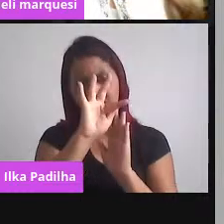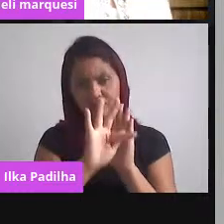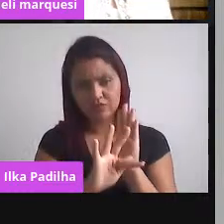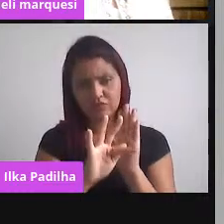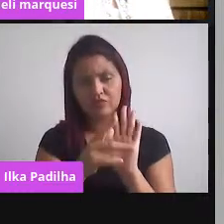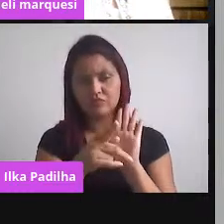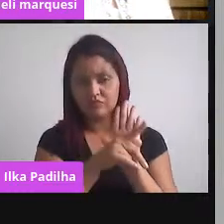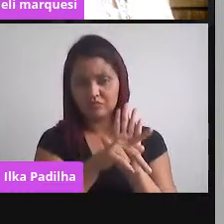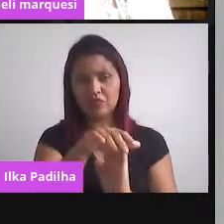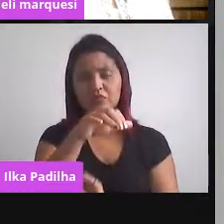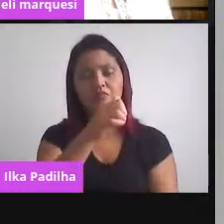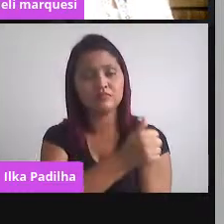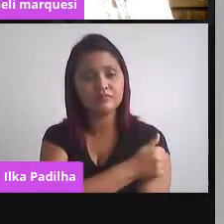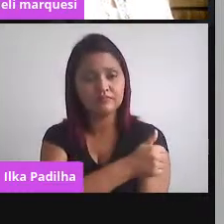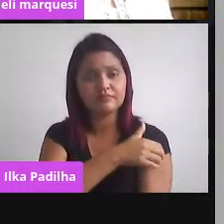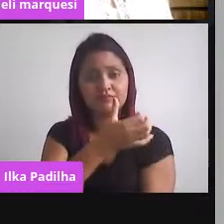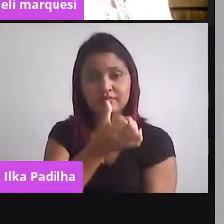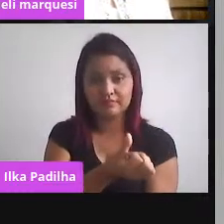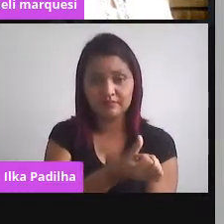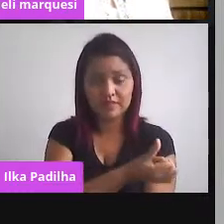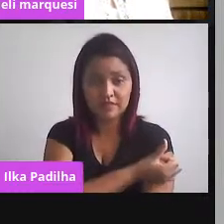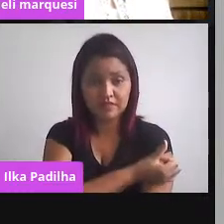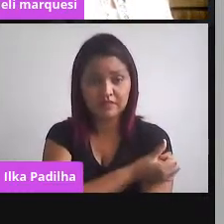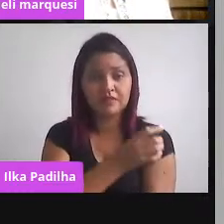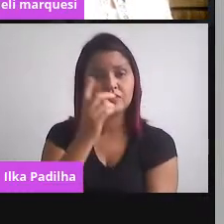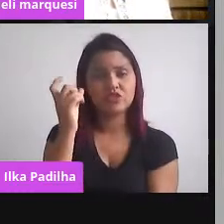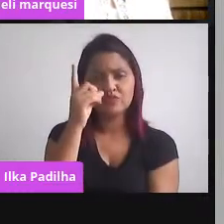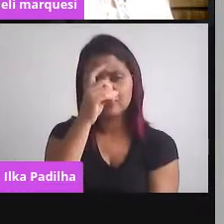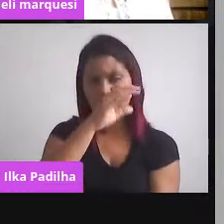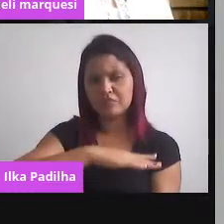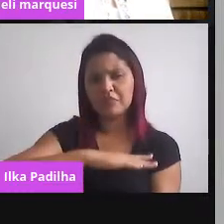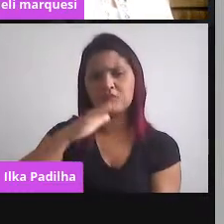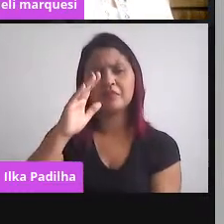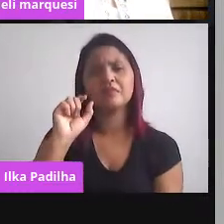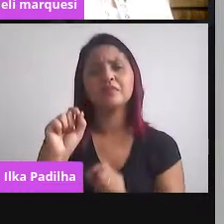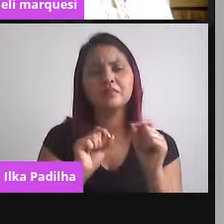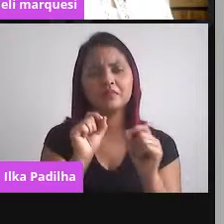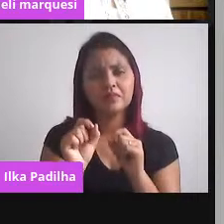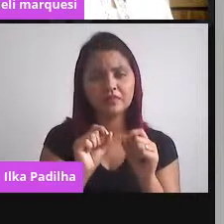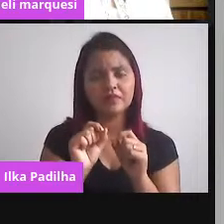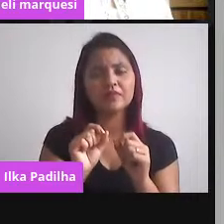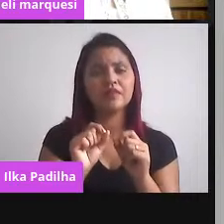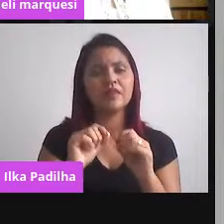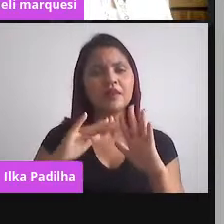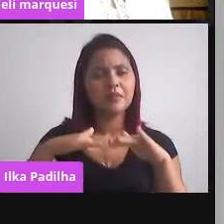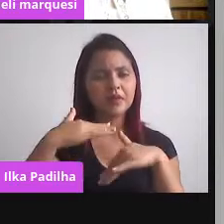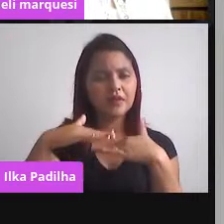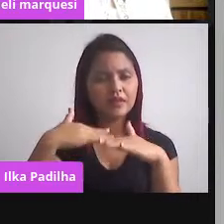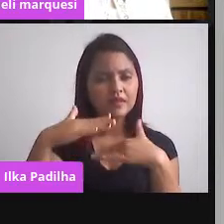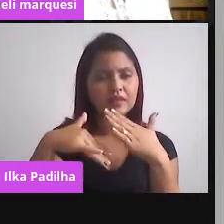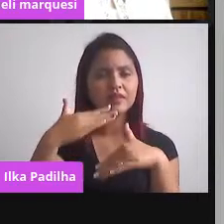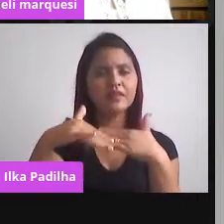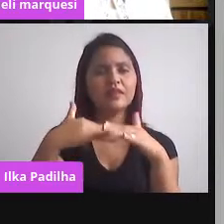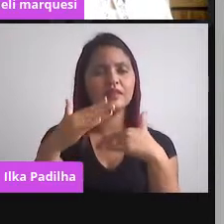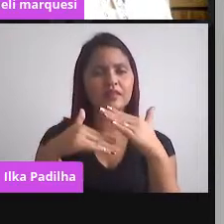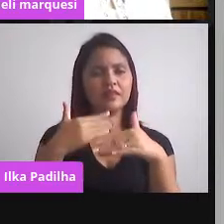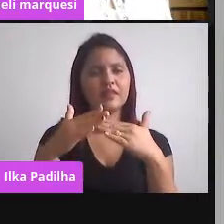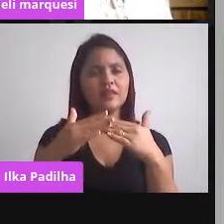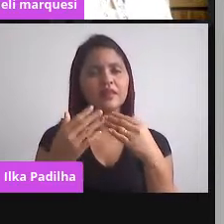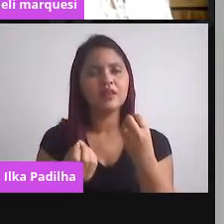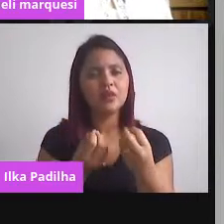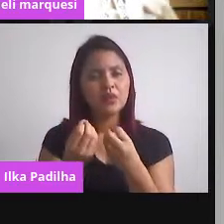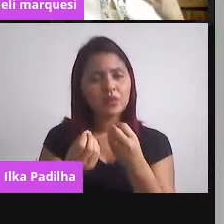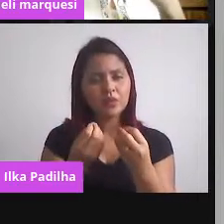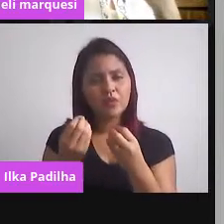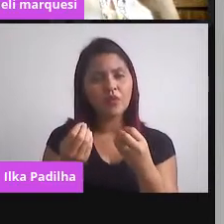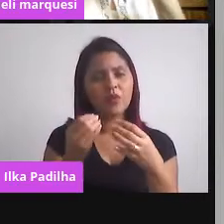é que a maior dificuldade se dá na construção do nó, né,